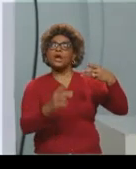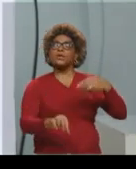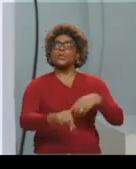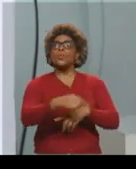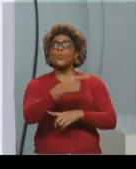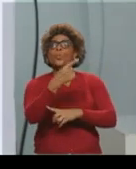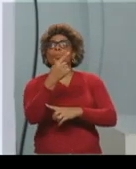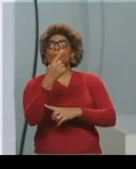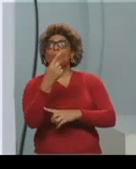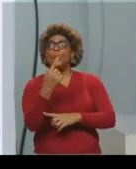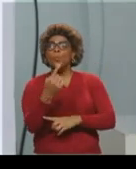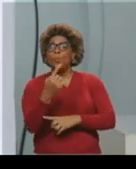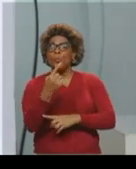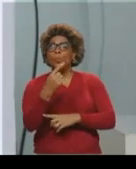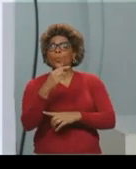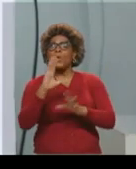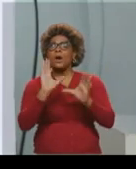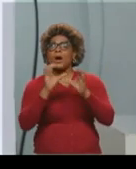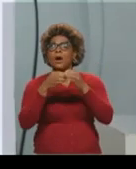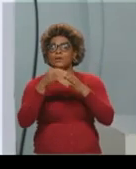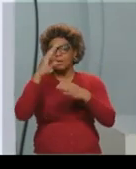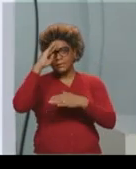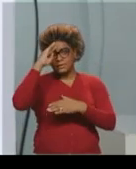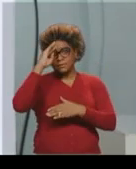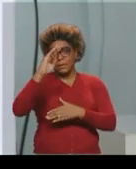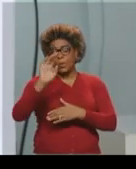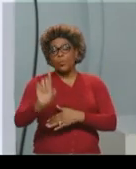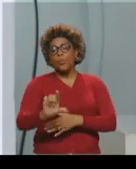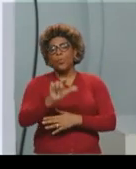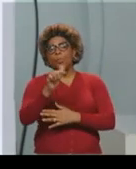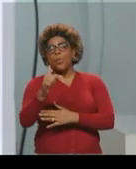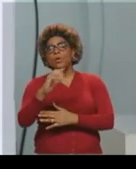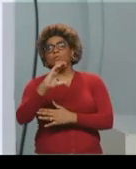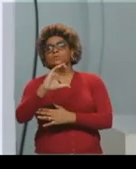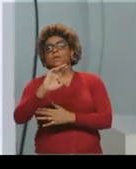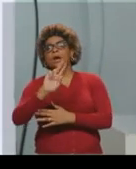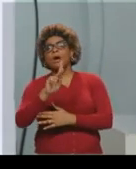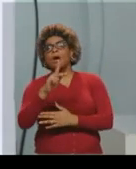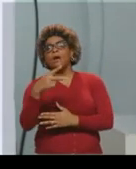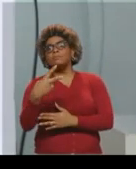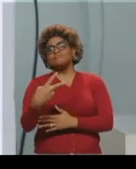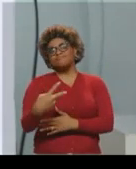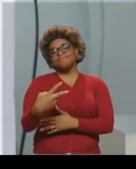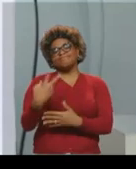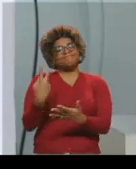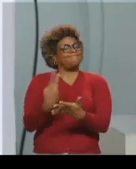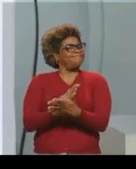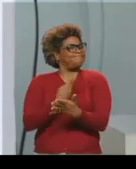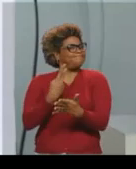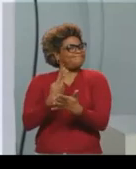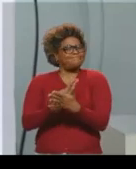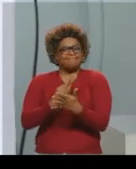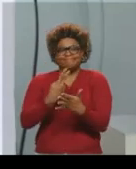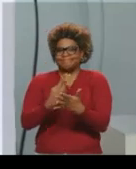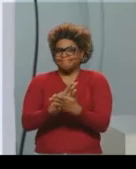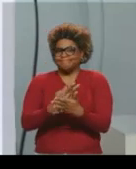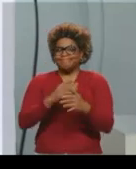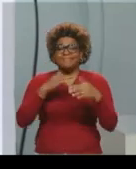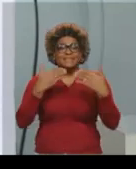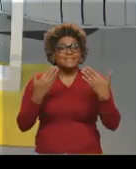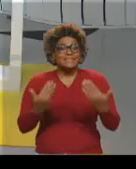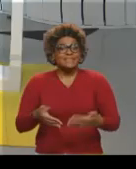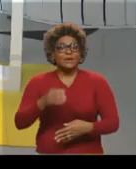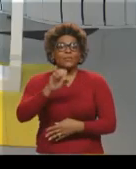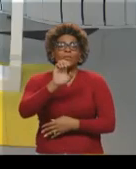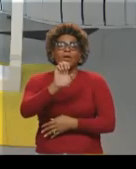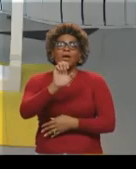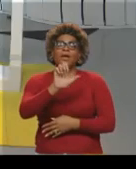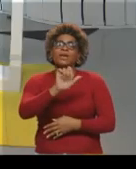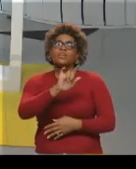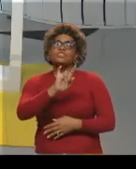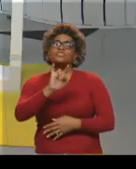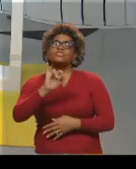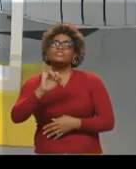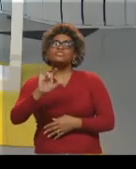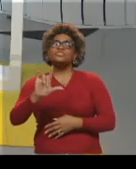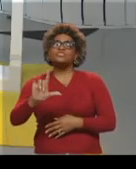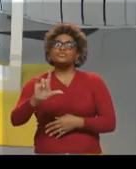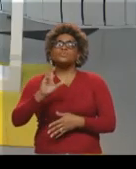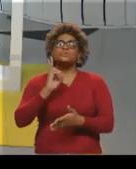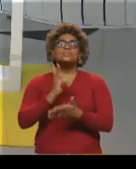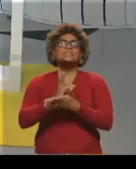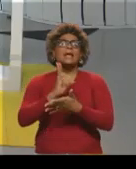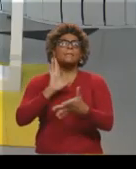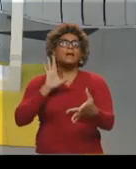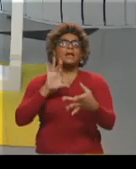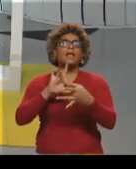CH2. Então, isso é errado. Então, o etil, ele sempre é ligado pelo CH2, ok? Acabamos?